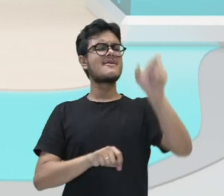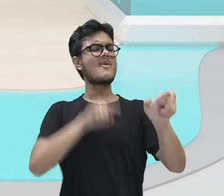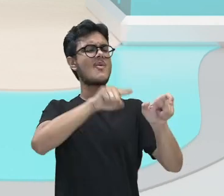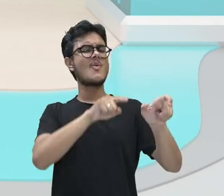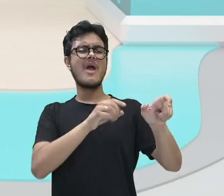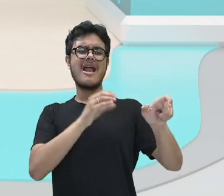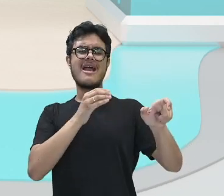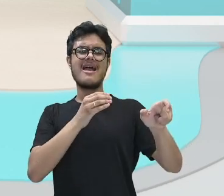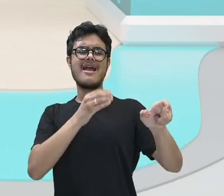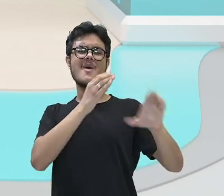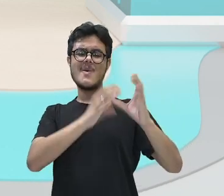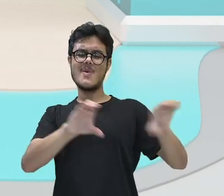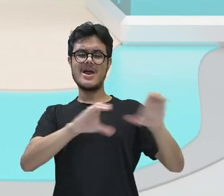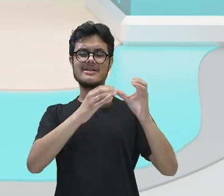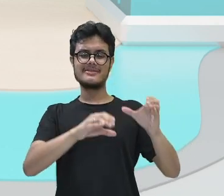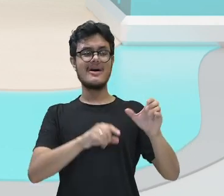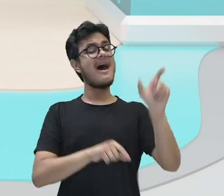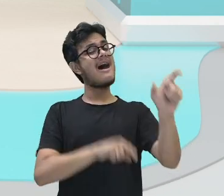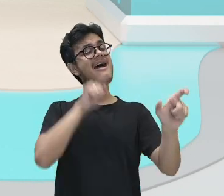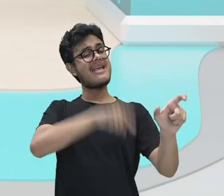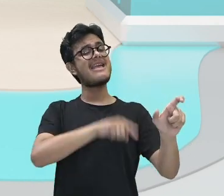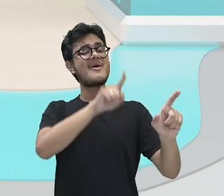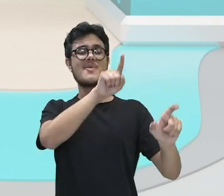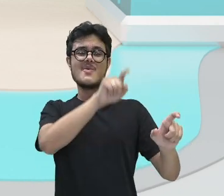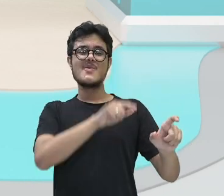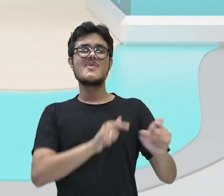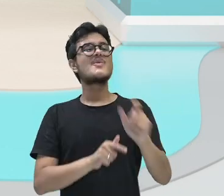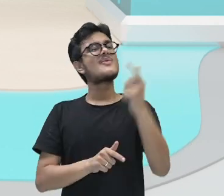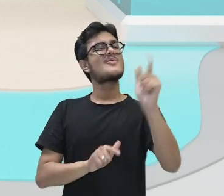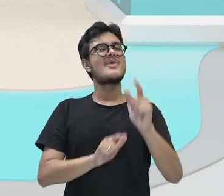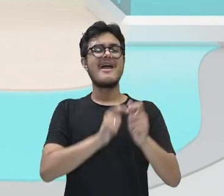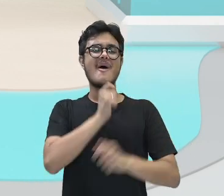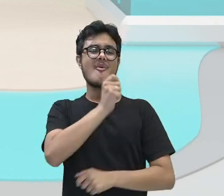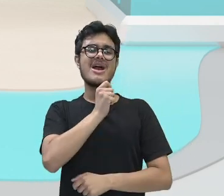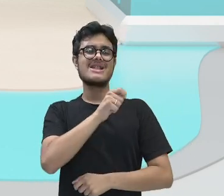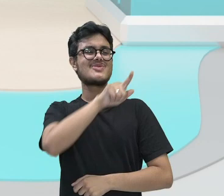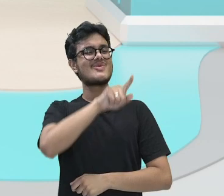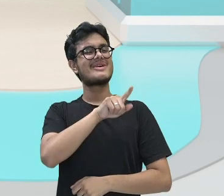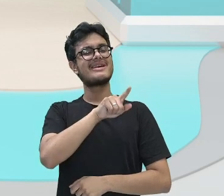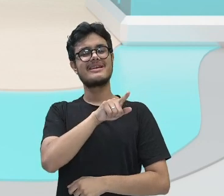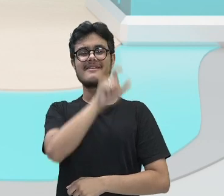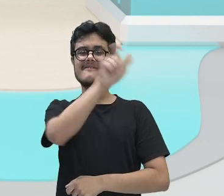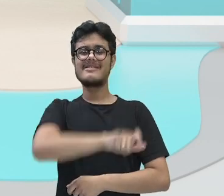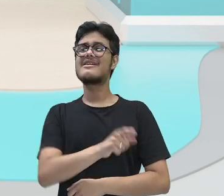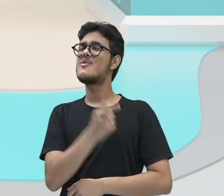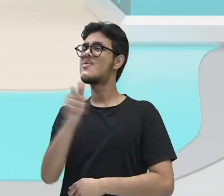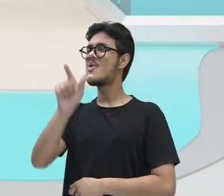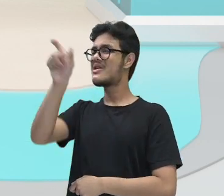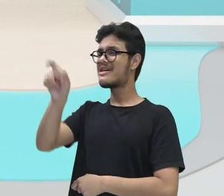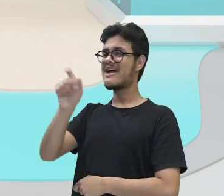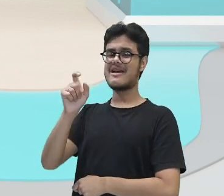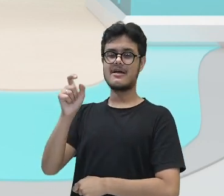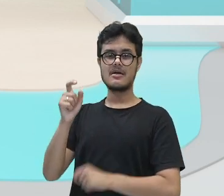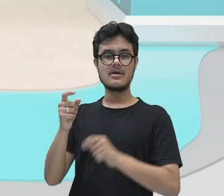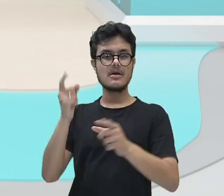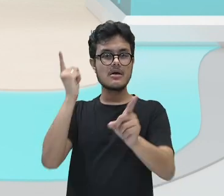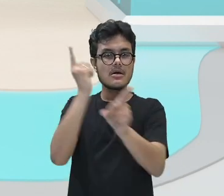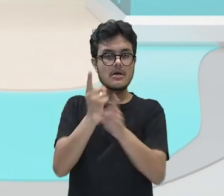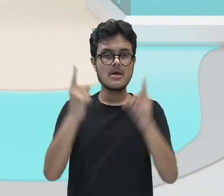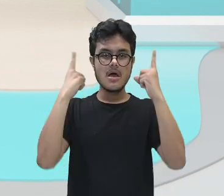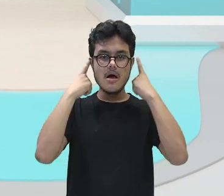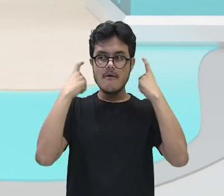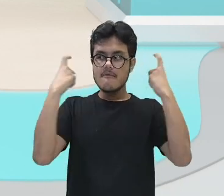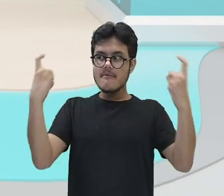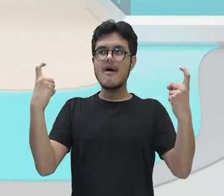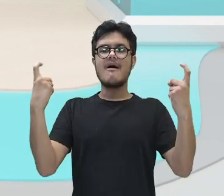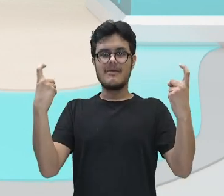E até mesmo um cantor, quando você ouve a voz, o timbre, você diz, esse aqui é o cantor fulano de tal,